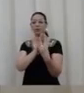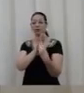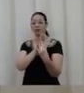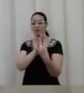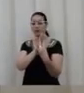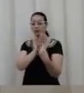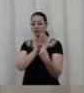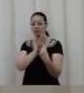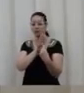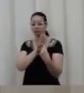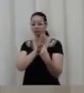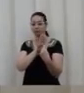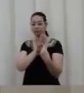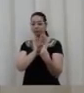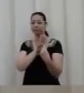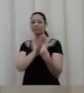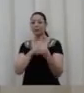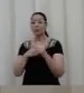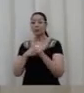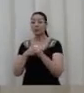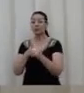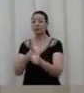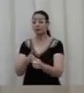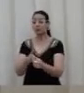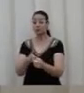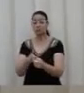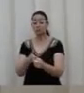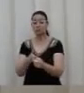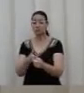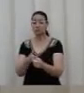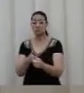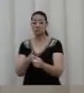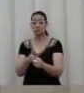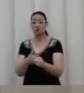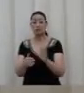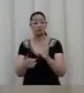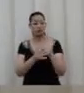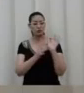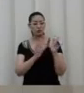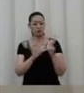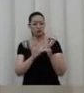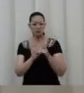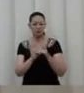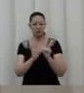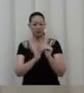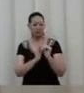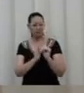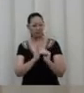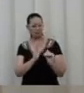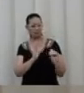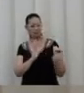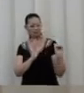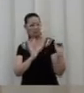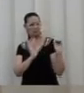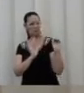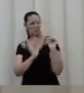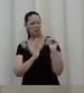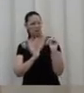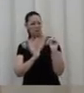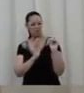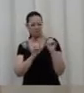ele não há Voca para ele nem mesmo sendo Cristo O que é da competência de